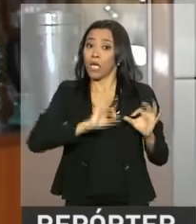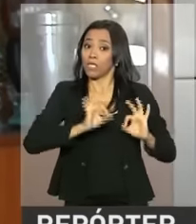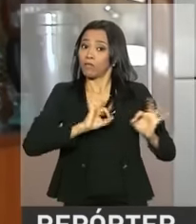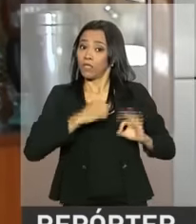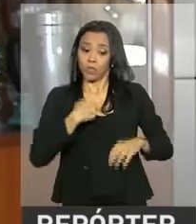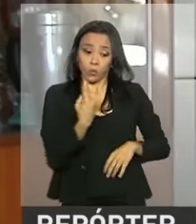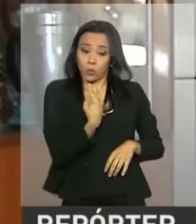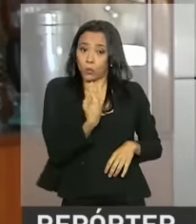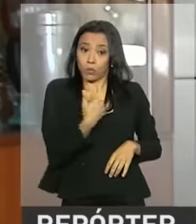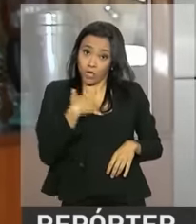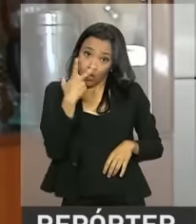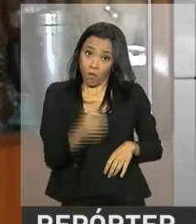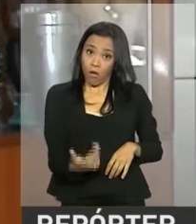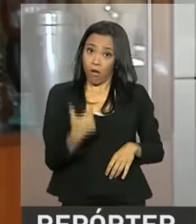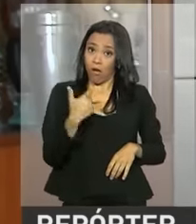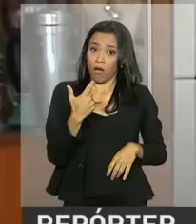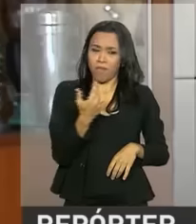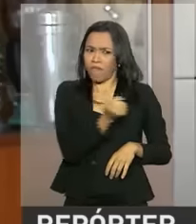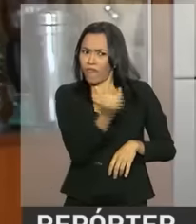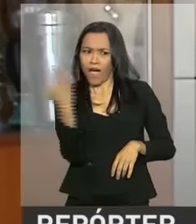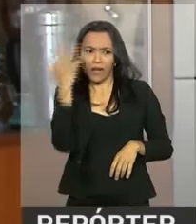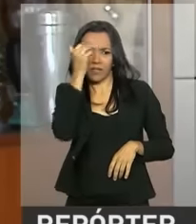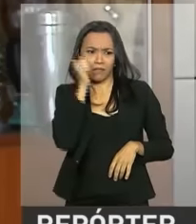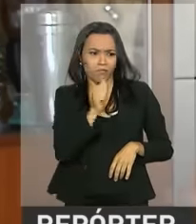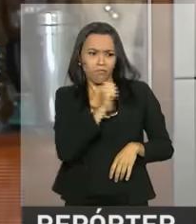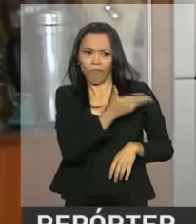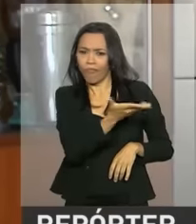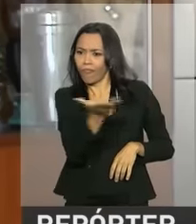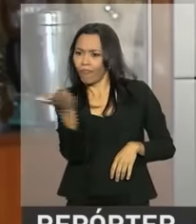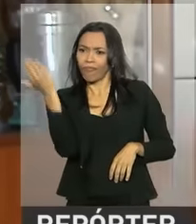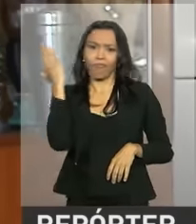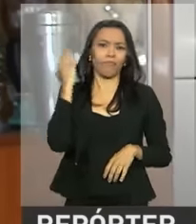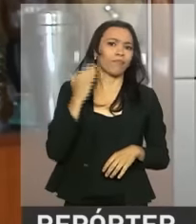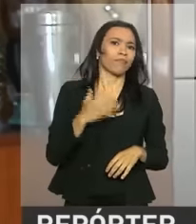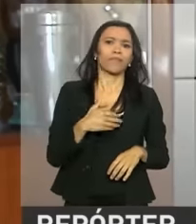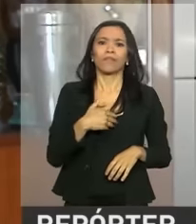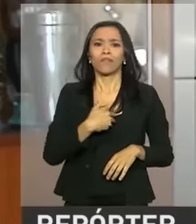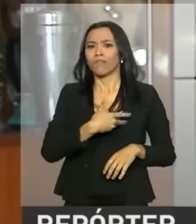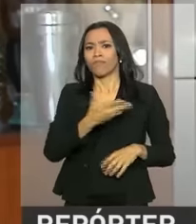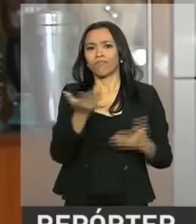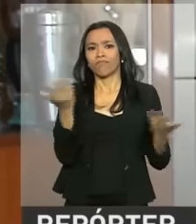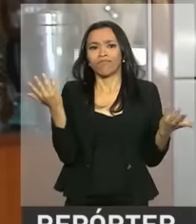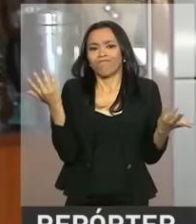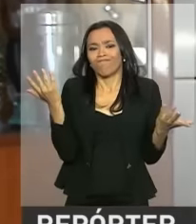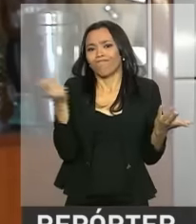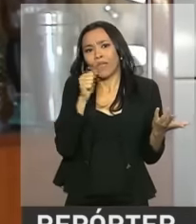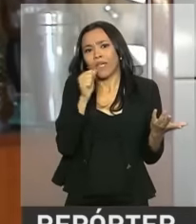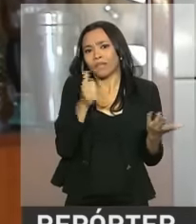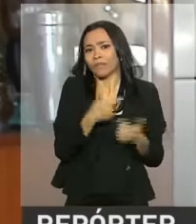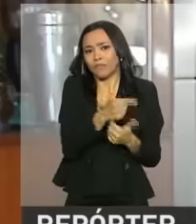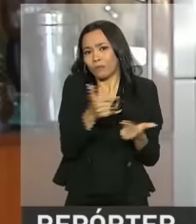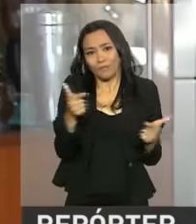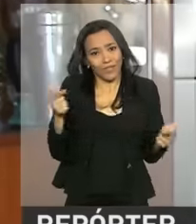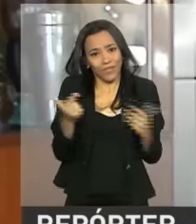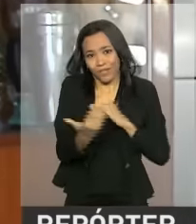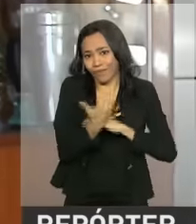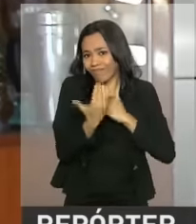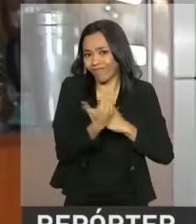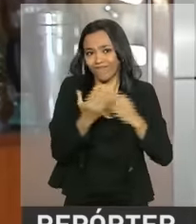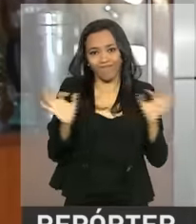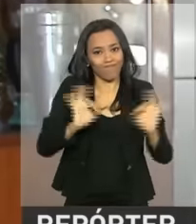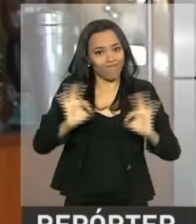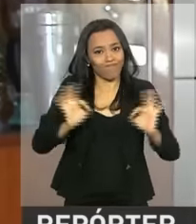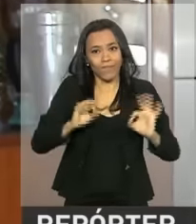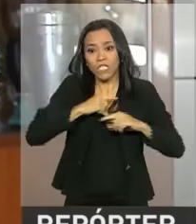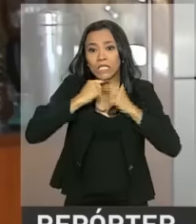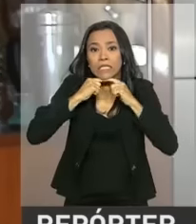seja sozinha como eu vi conheci milhares milhares não mas dezenas centenas até de de mulheres que não tinham